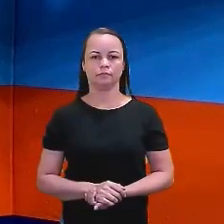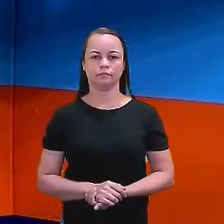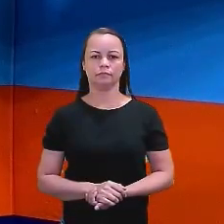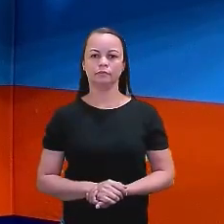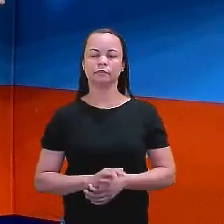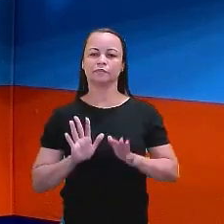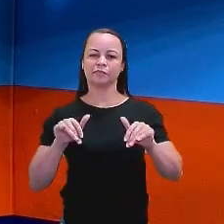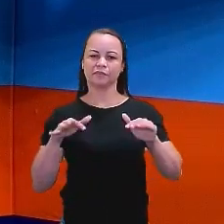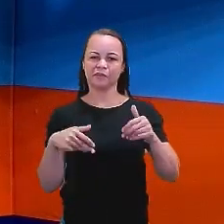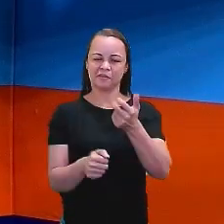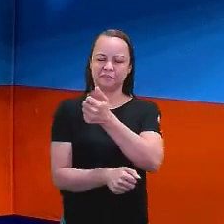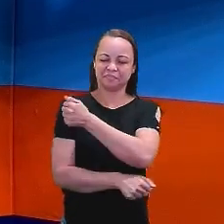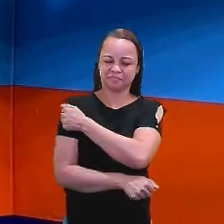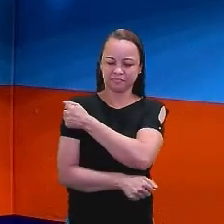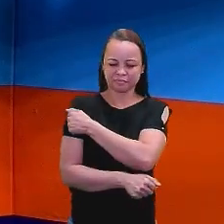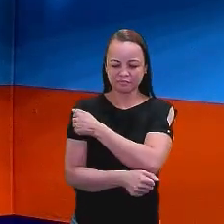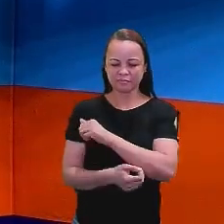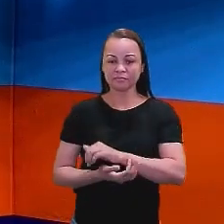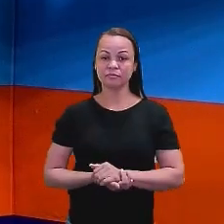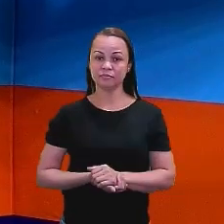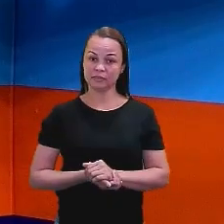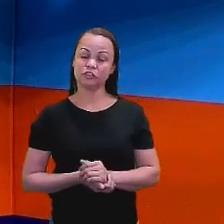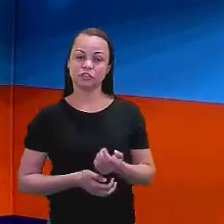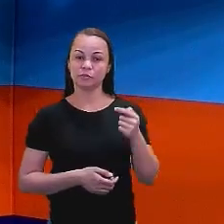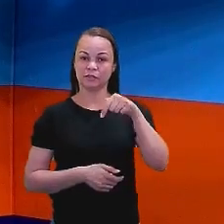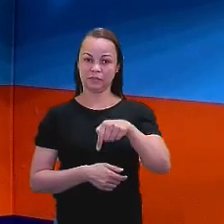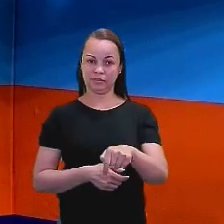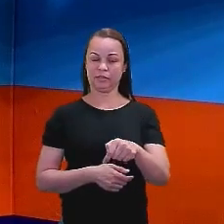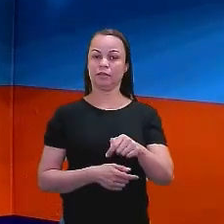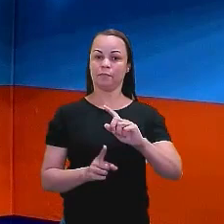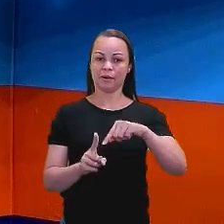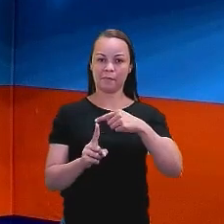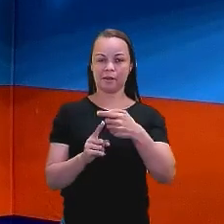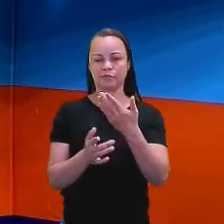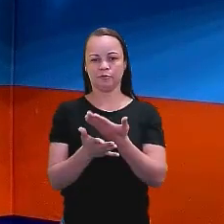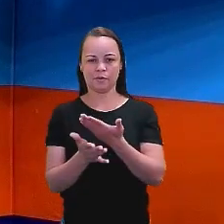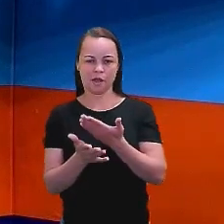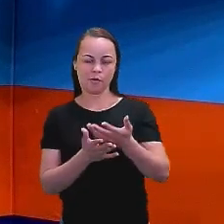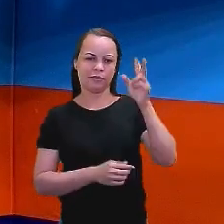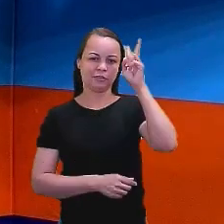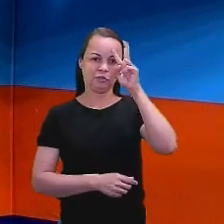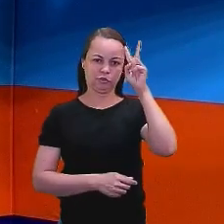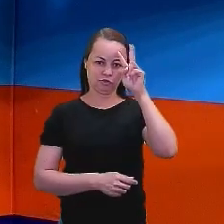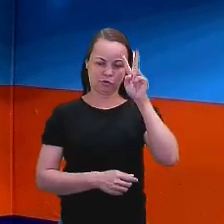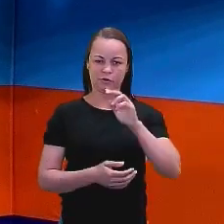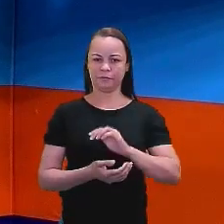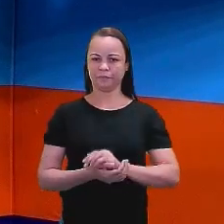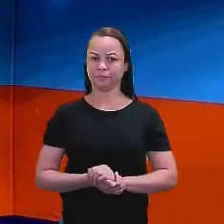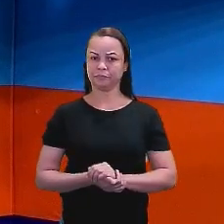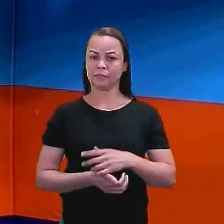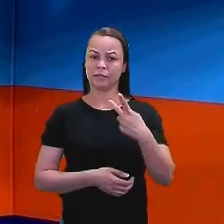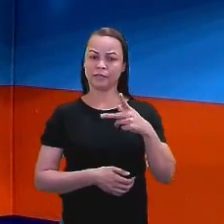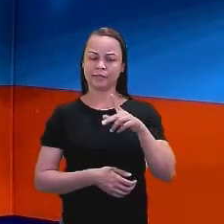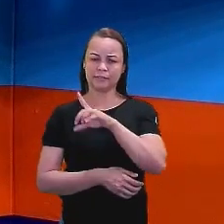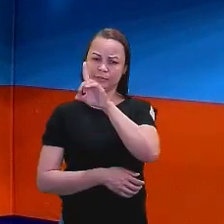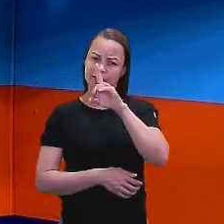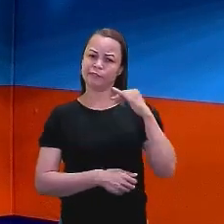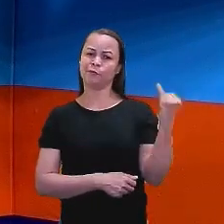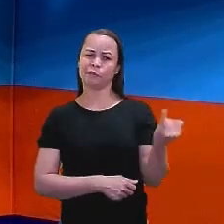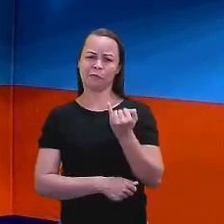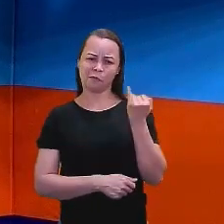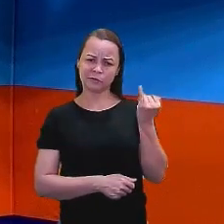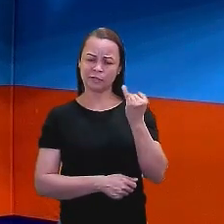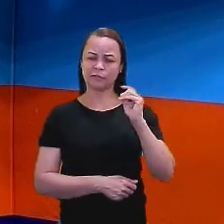Olá, pessoal. Estamos aqui para mais uma aula de história e nesse dia tão importante para a